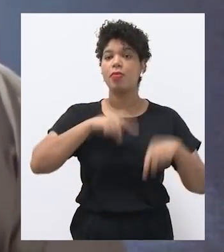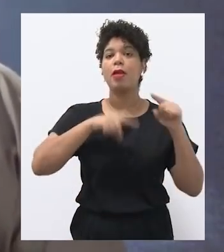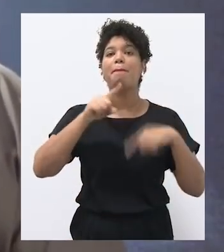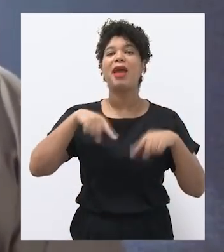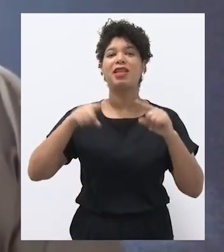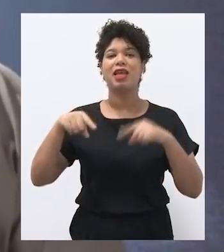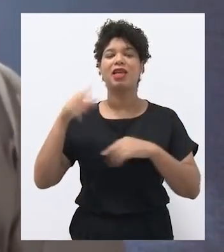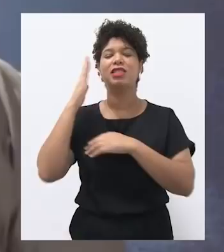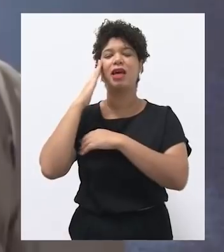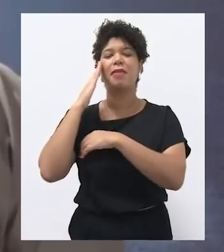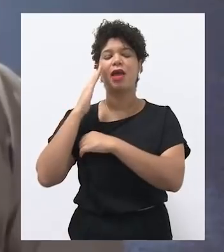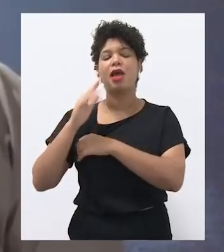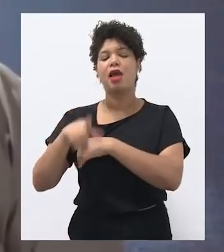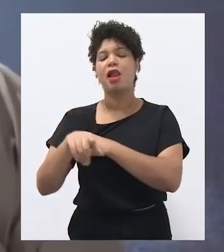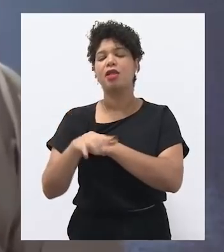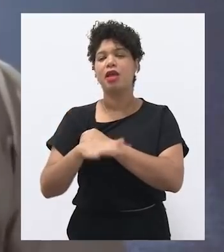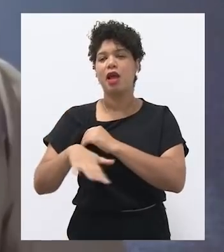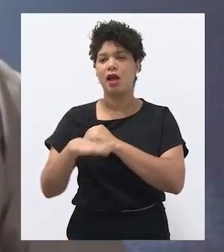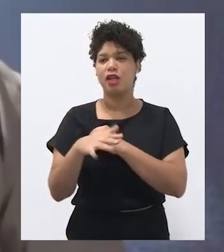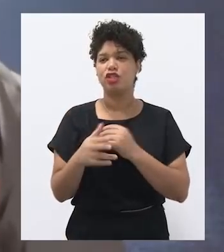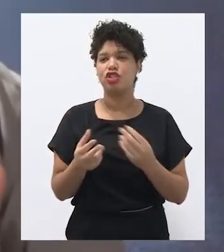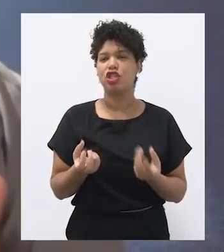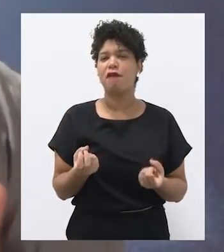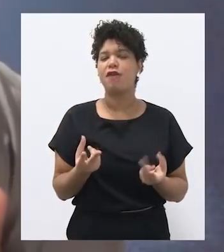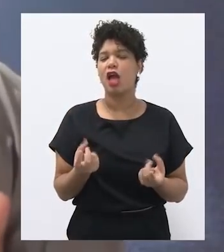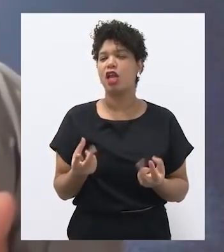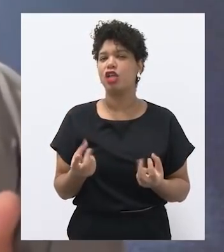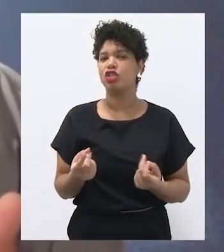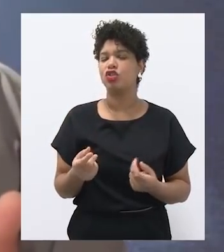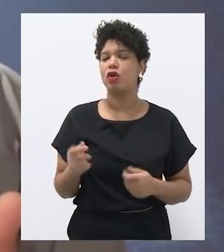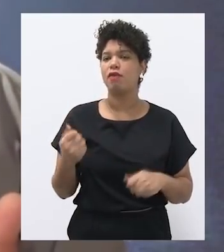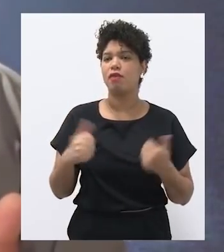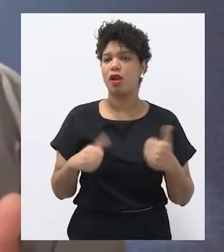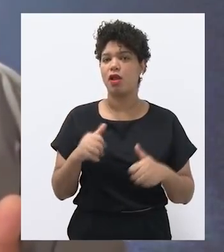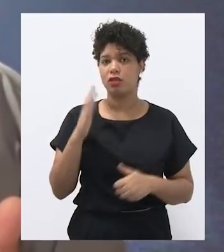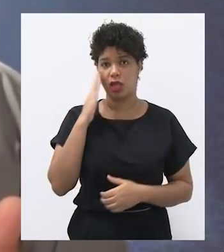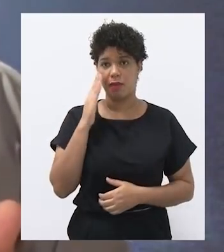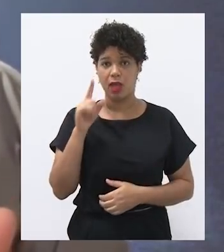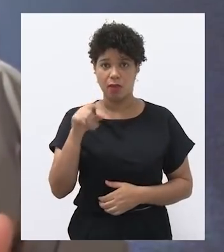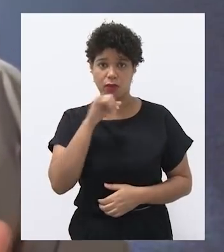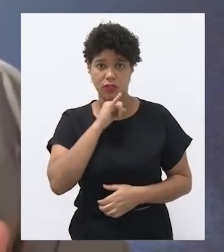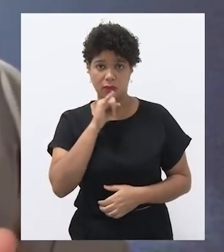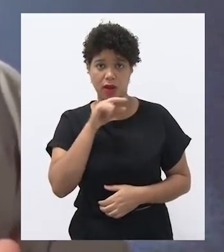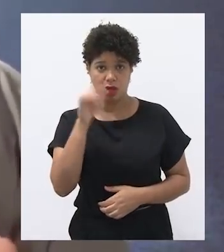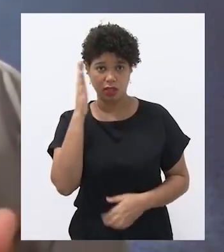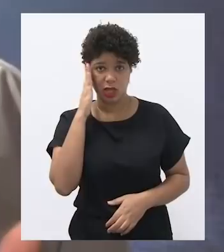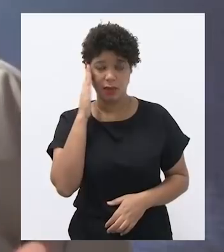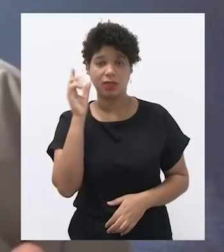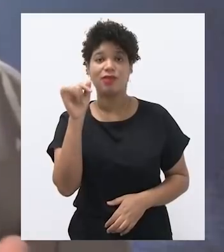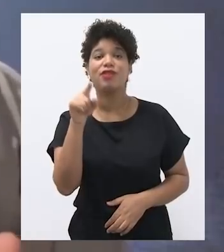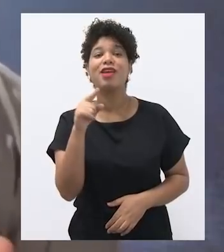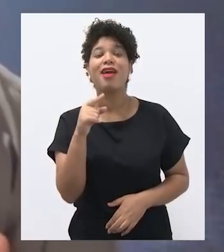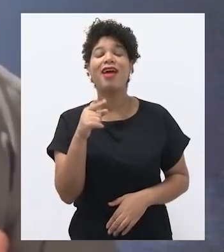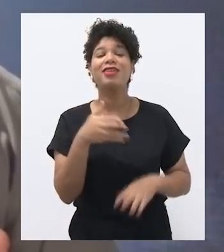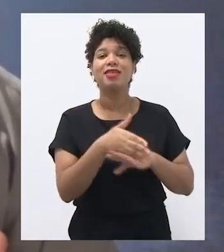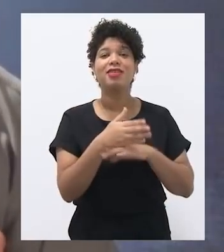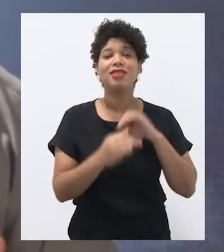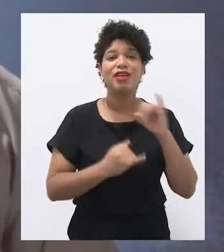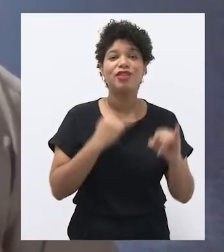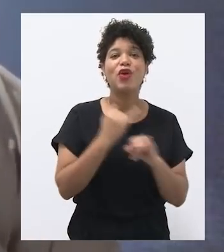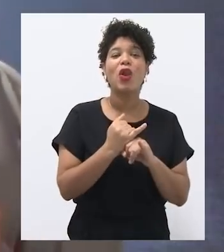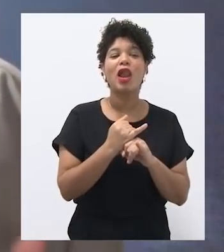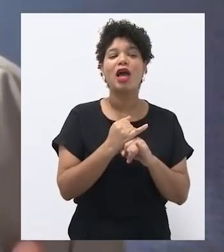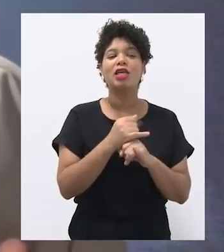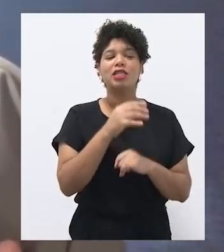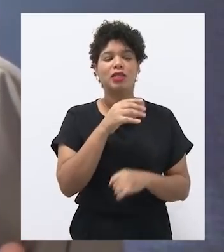varejo. Não é? O varejo sabe tudo. Eles sabem quanto tempo a gente fica numa página de um site, eles sabem quanto tempo você demorou para